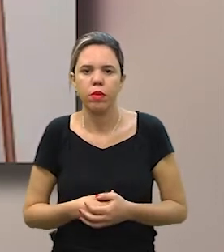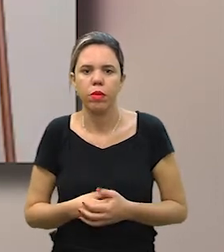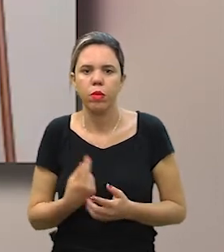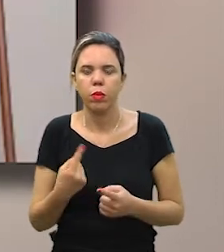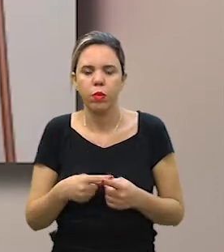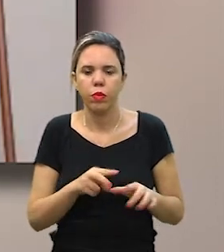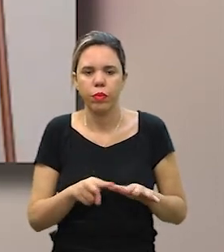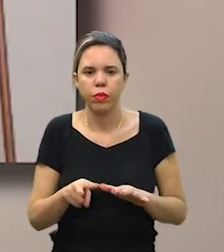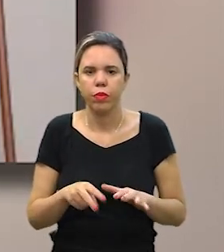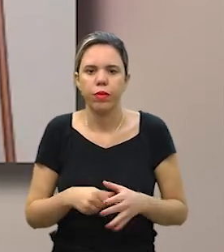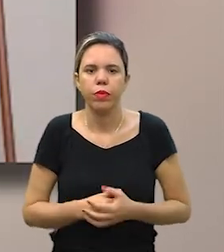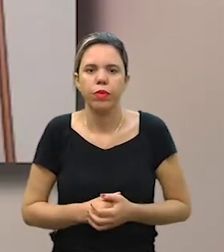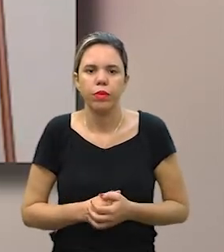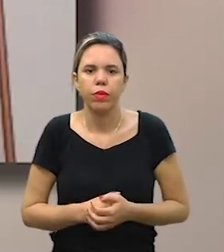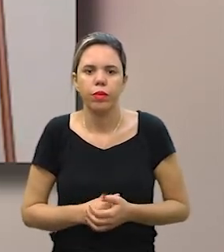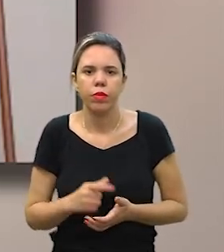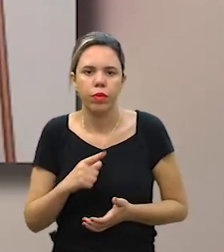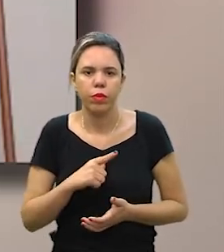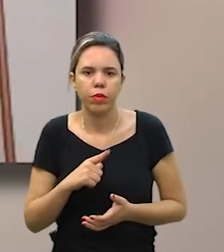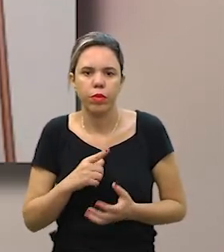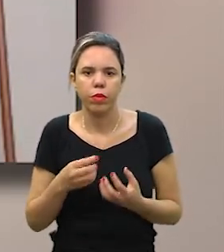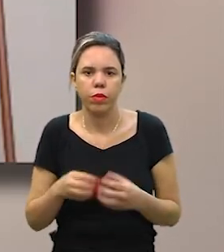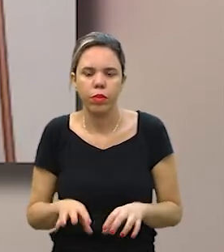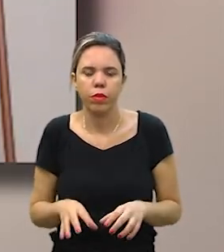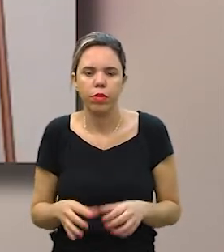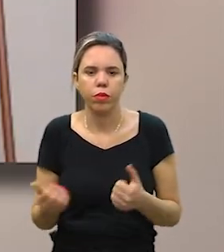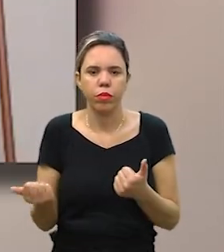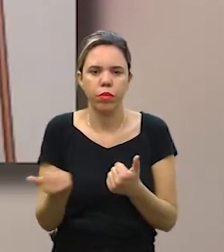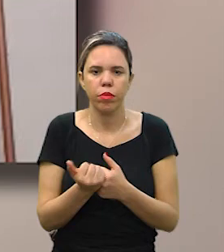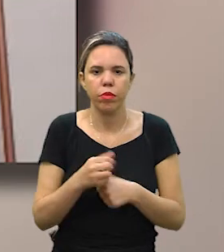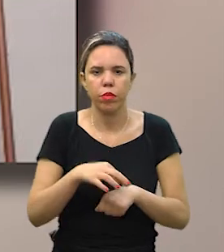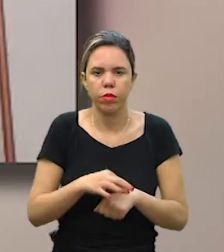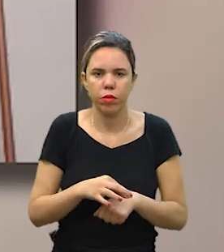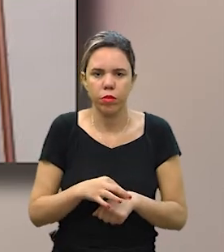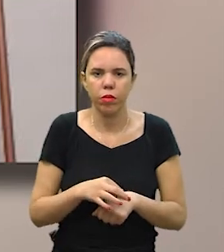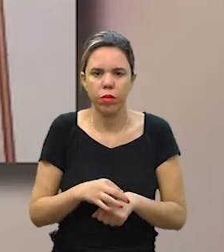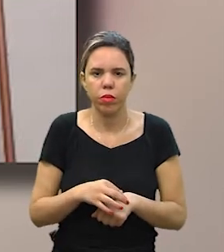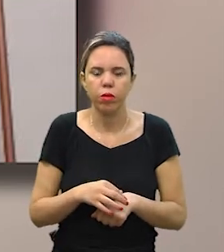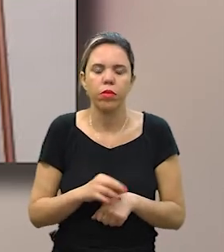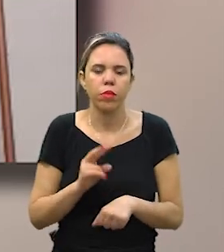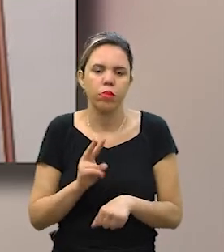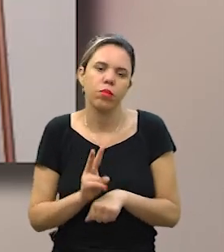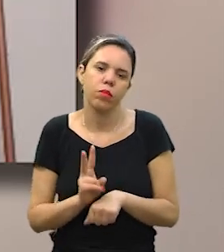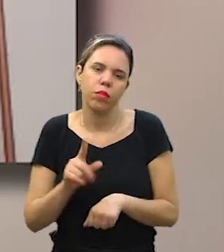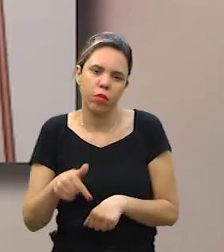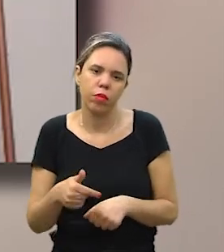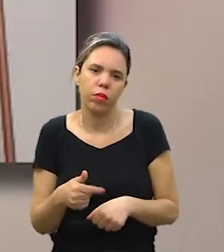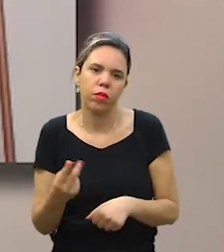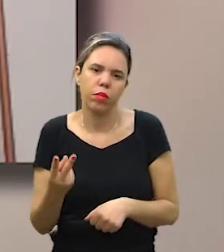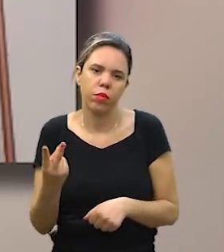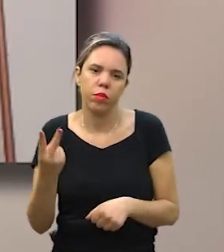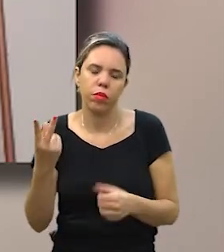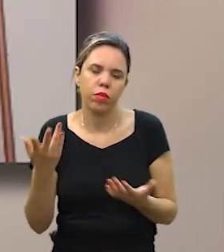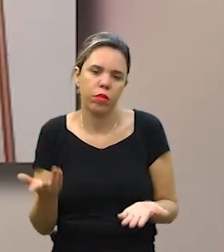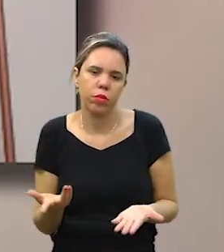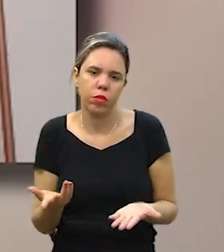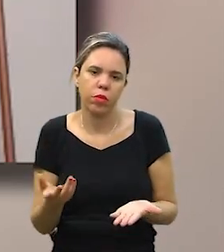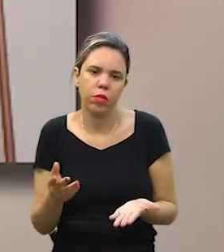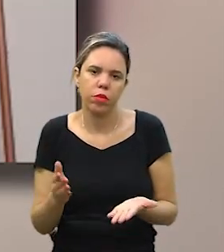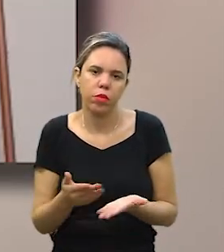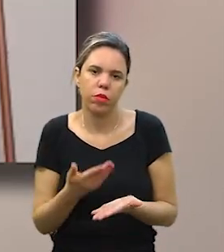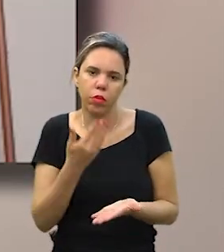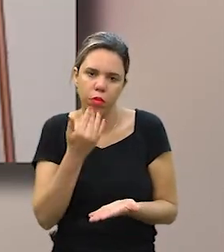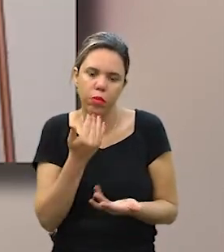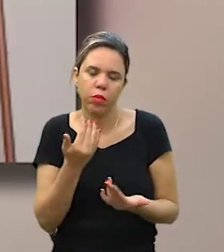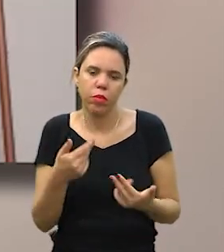pelo menos uma vez na semana, que tenha o ovo no lugar da carne, porque é proteína, como